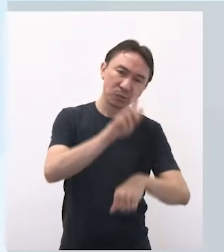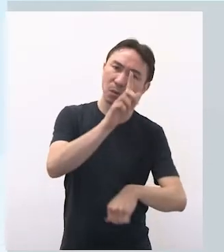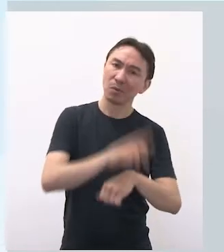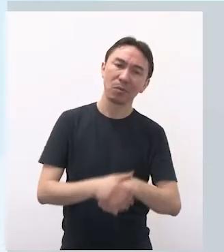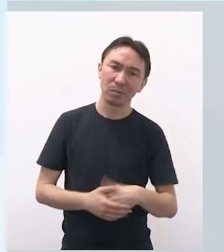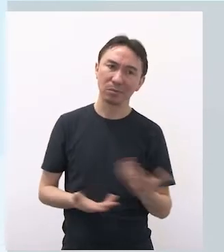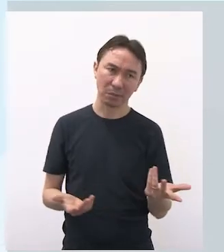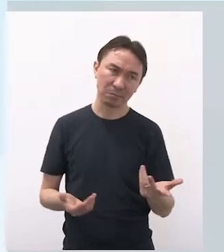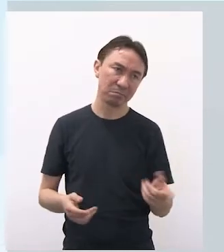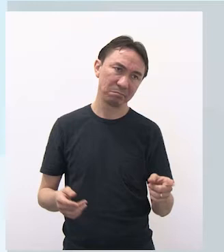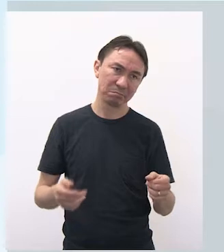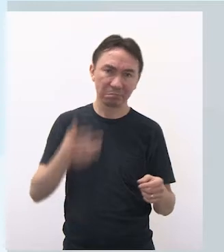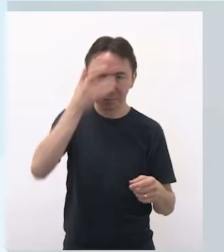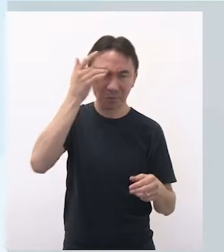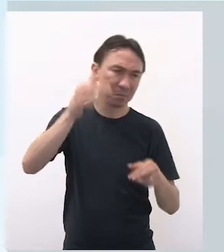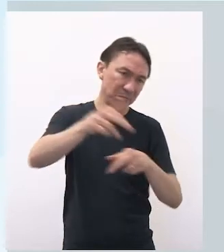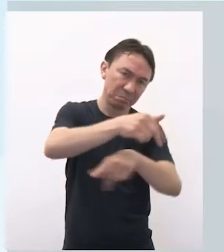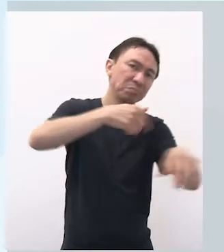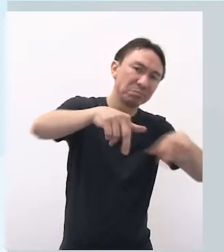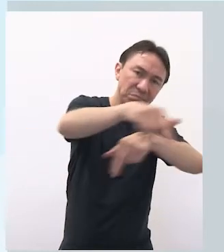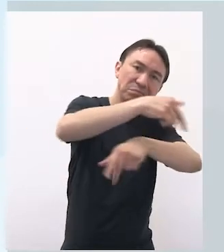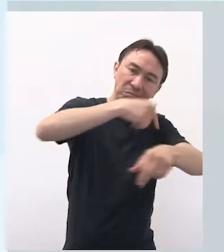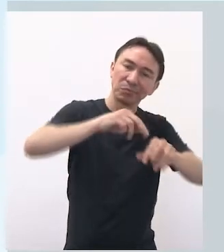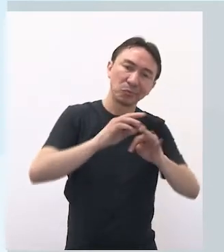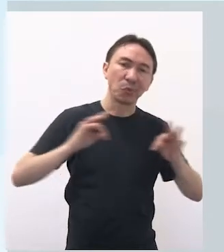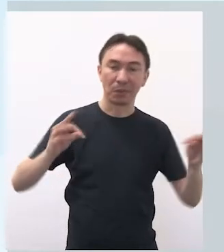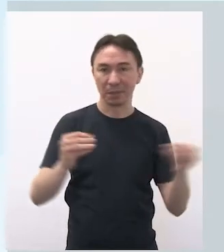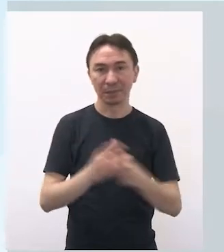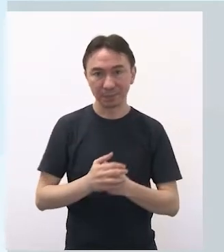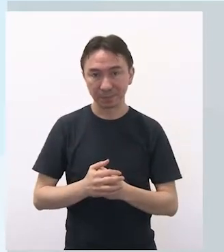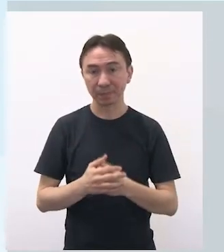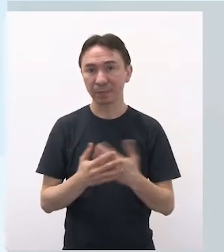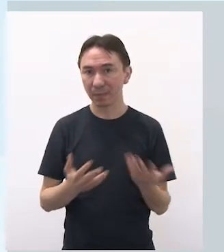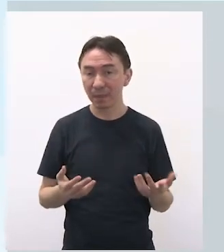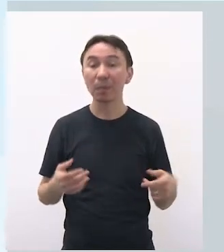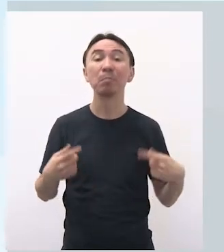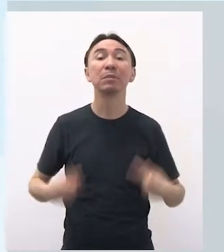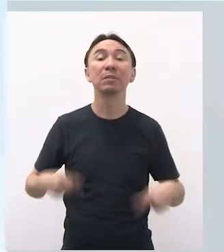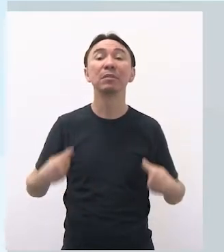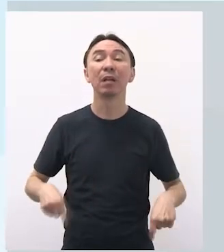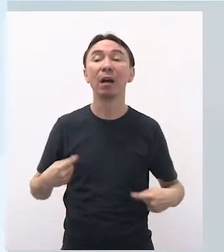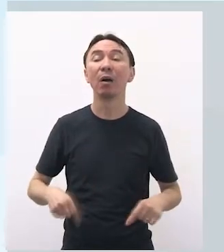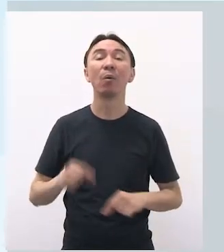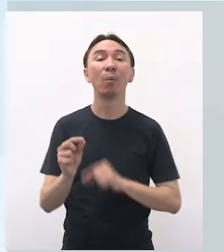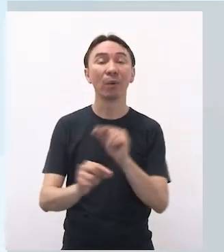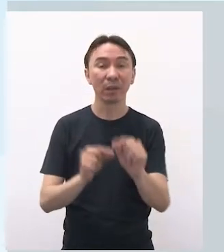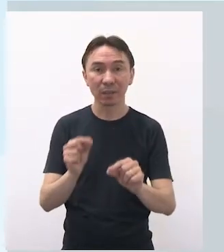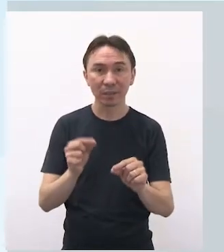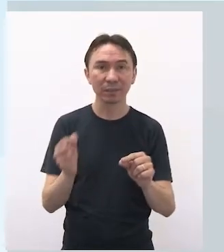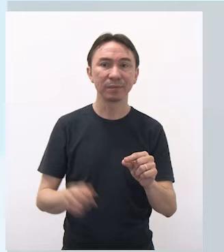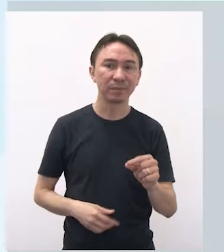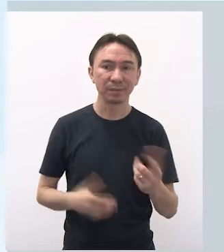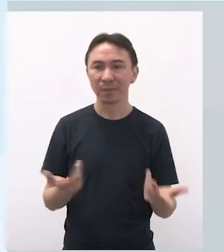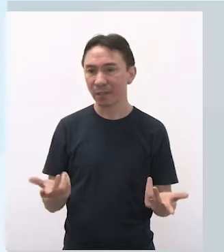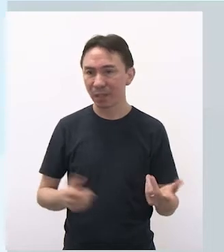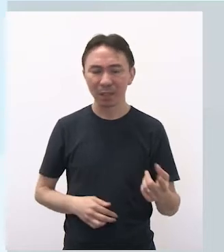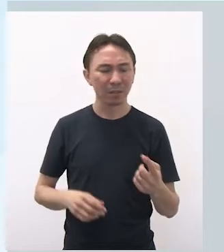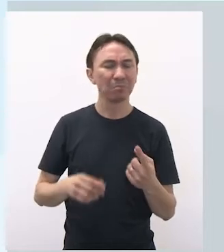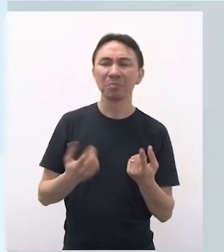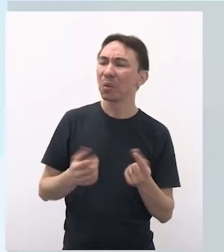E como que acontece? Essas ações, elas devem ser efetivas, né? tem o que, quando,